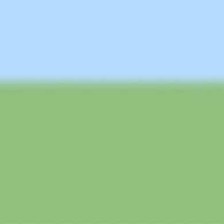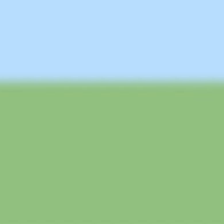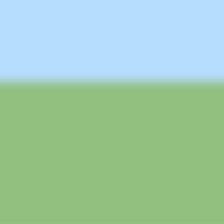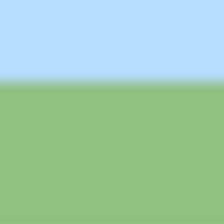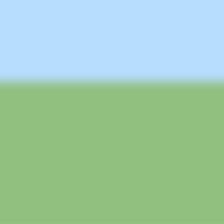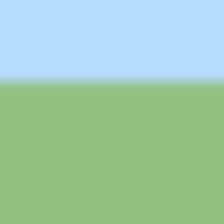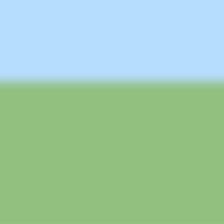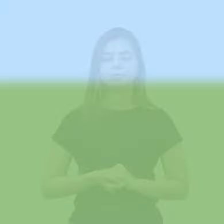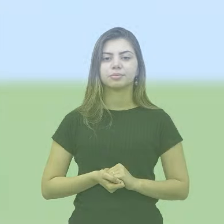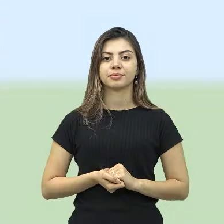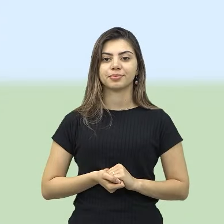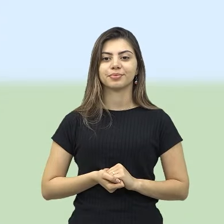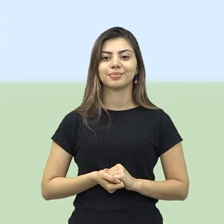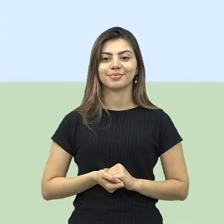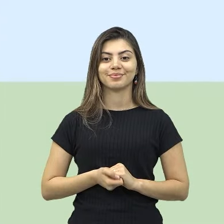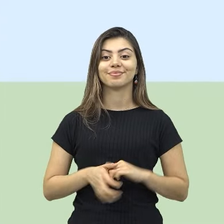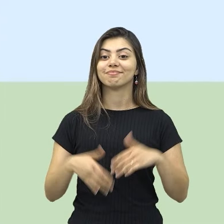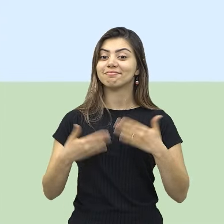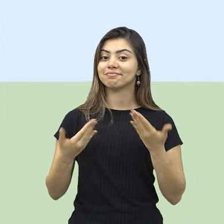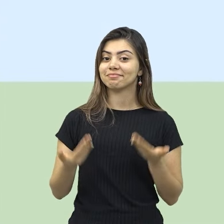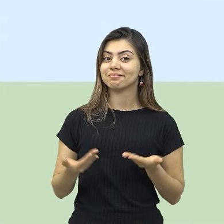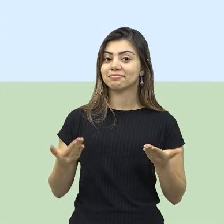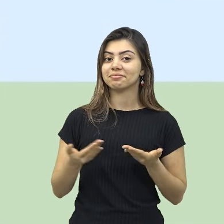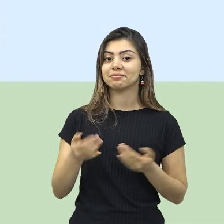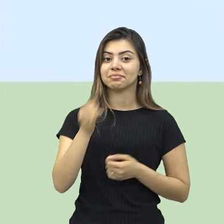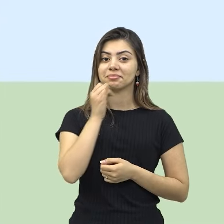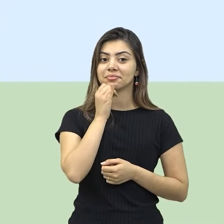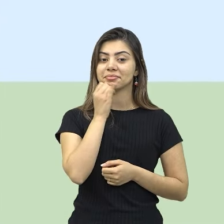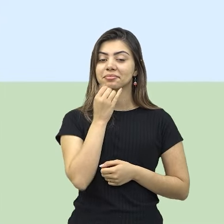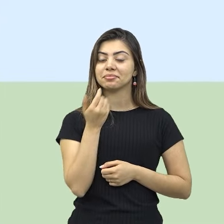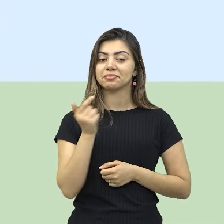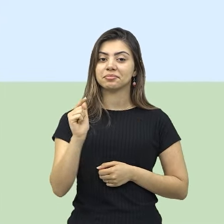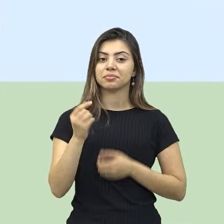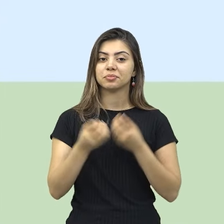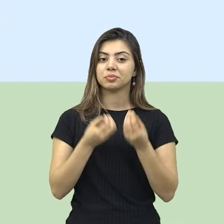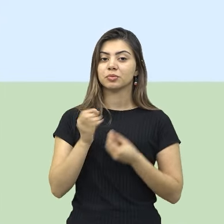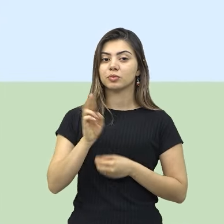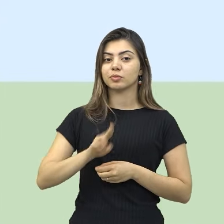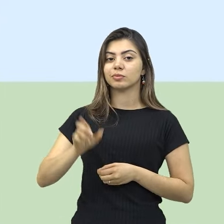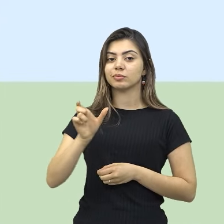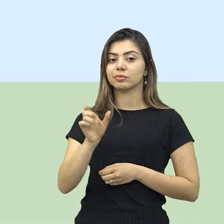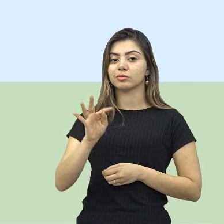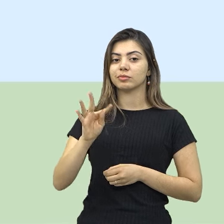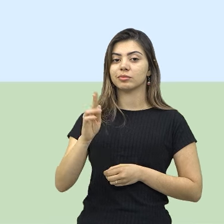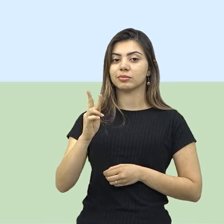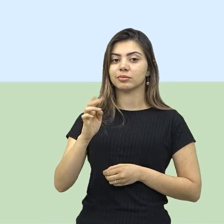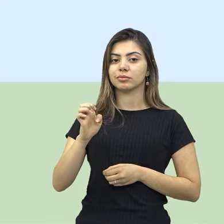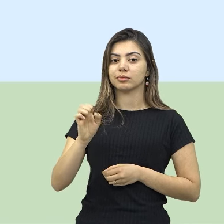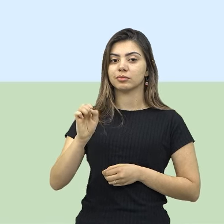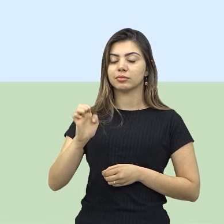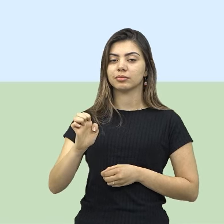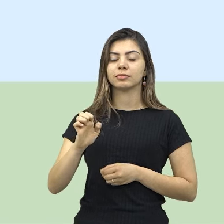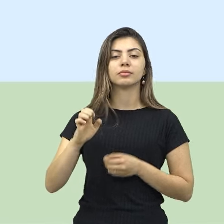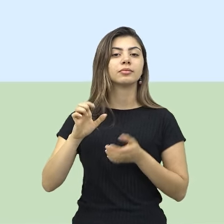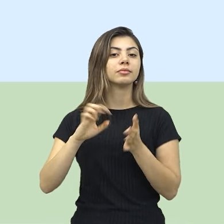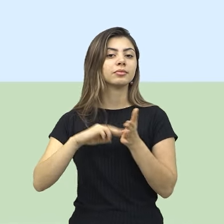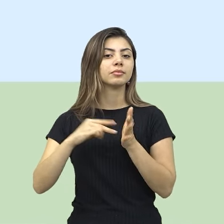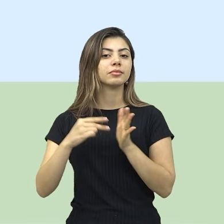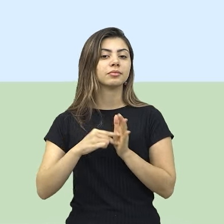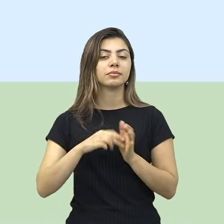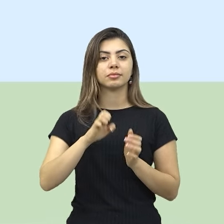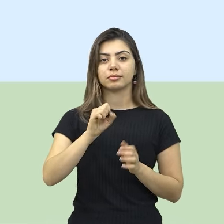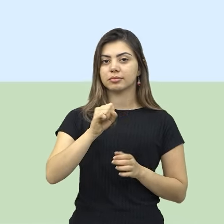Bom, vamos acompanhar exemplos agora com these. O these, gente, significa estes